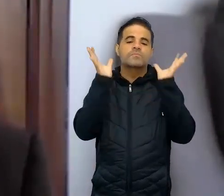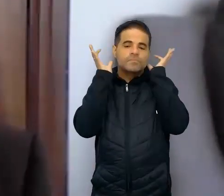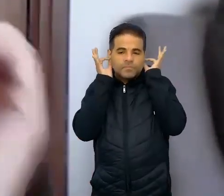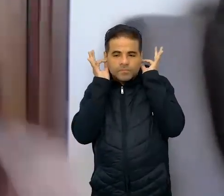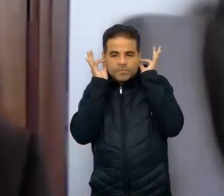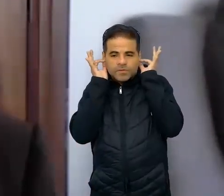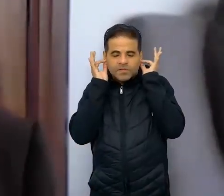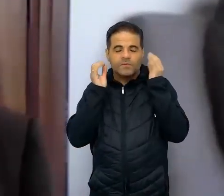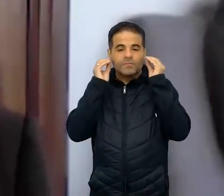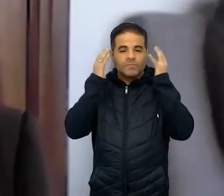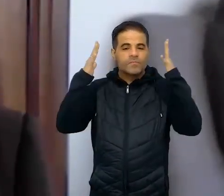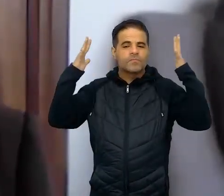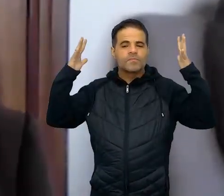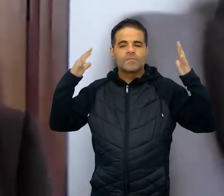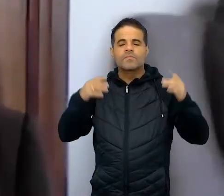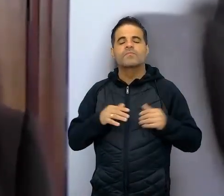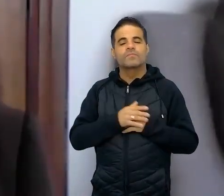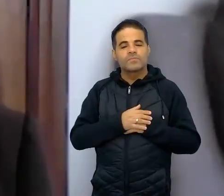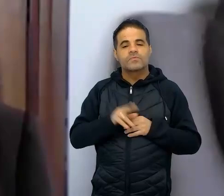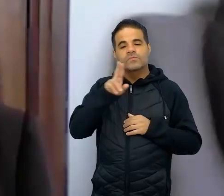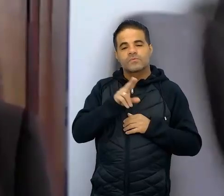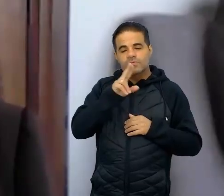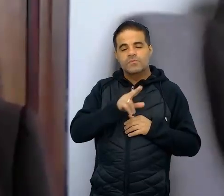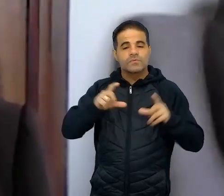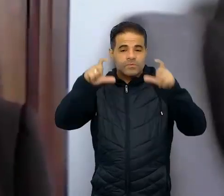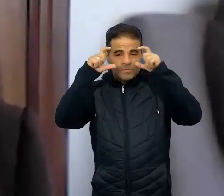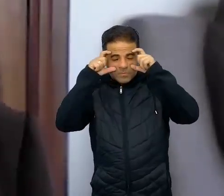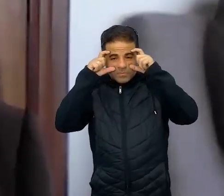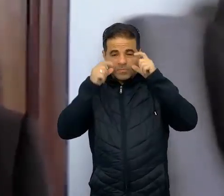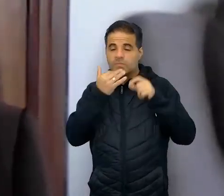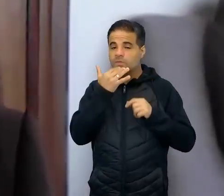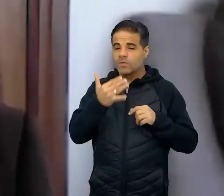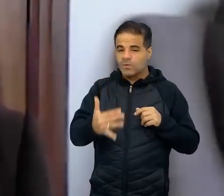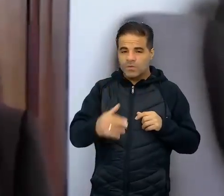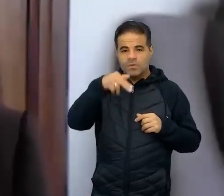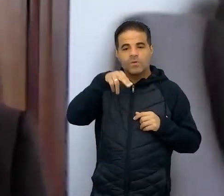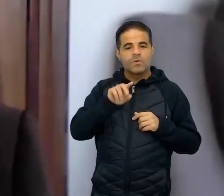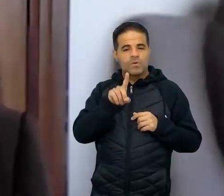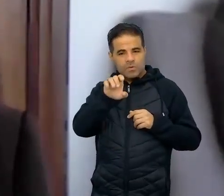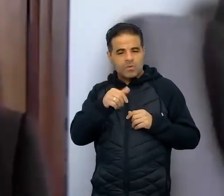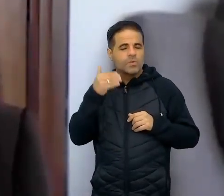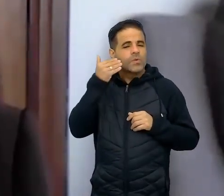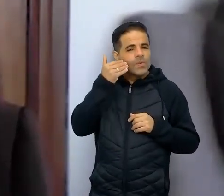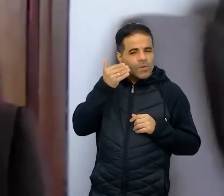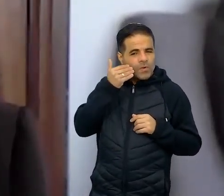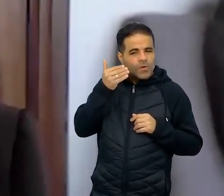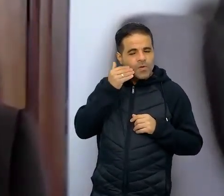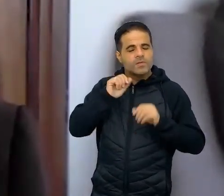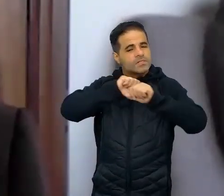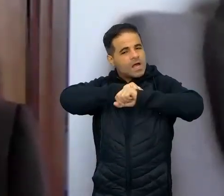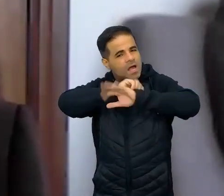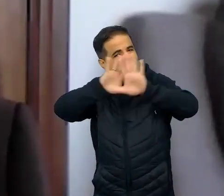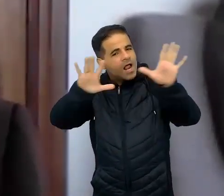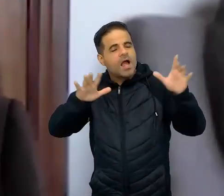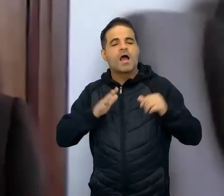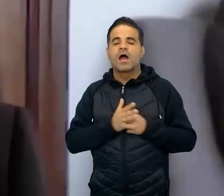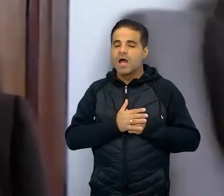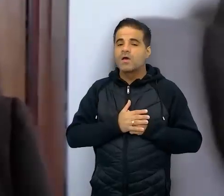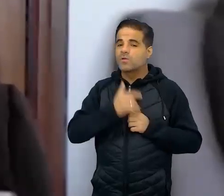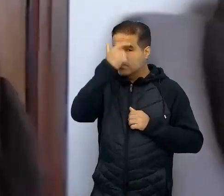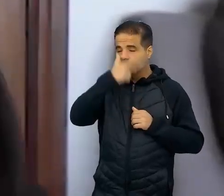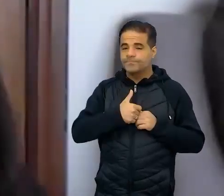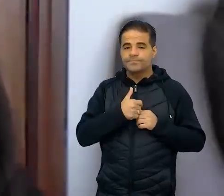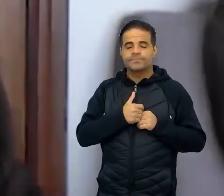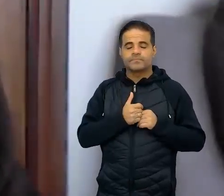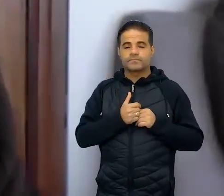de pérolazinha, uso um óculos na cor nude, assim, um rosa clarinho. Estou